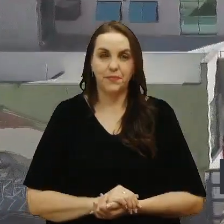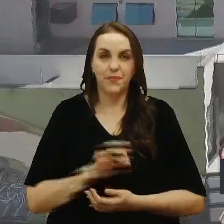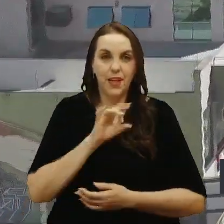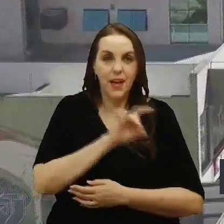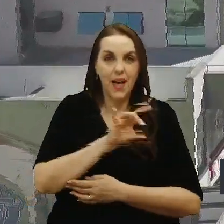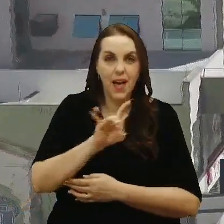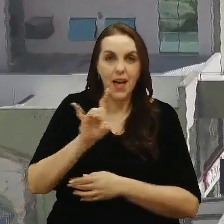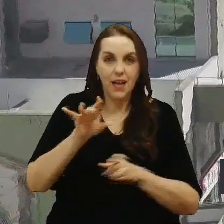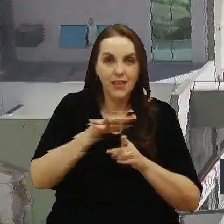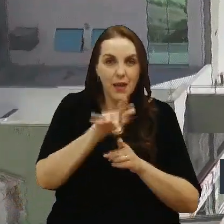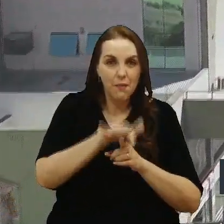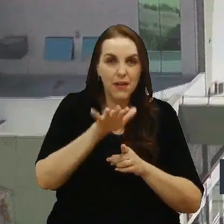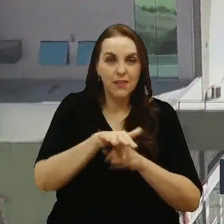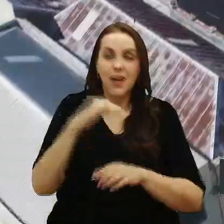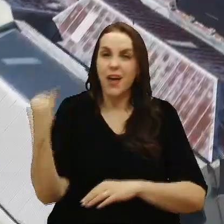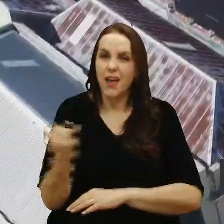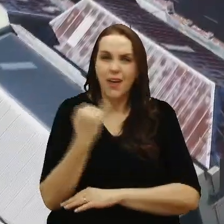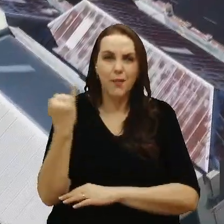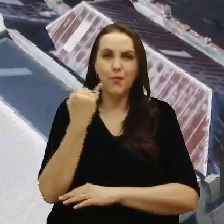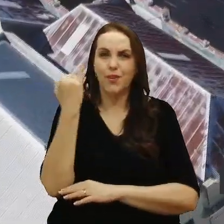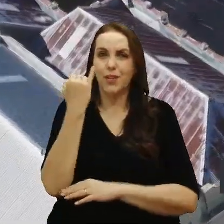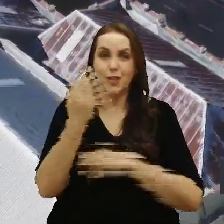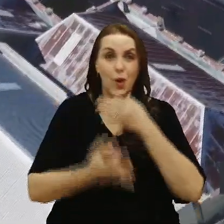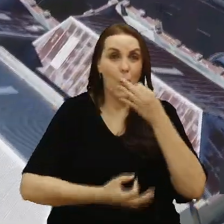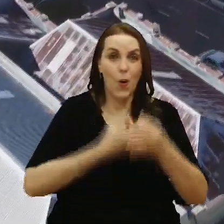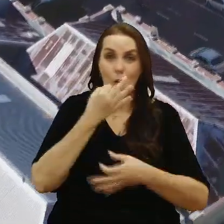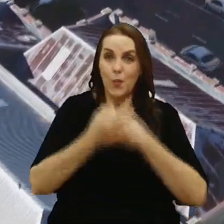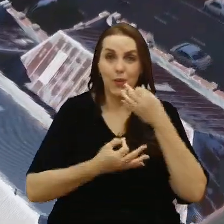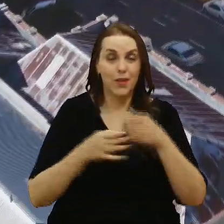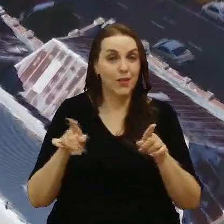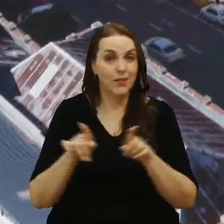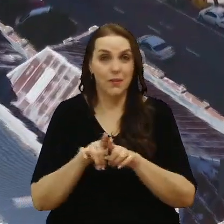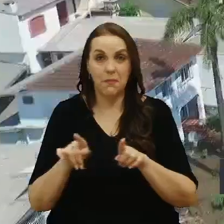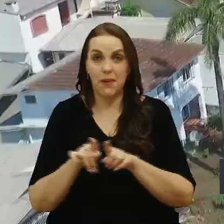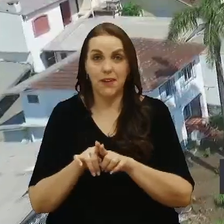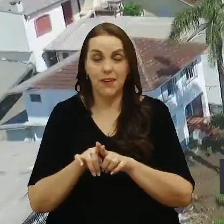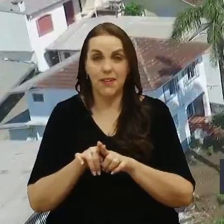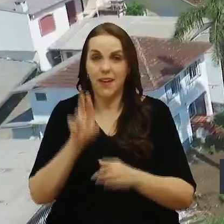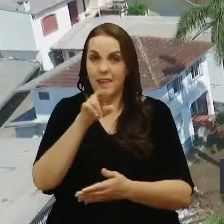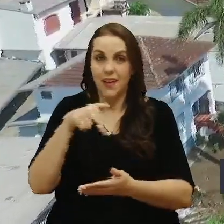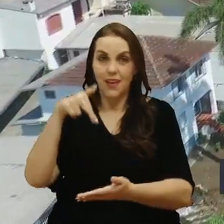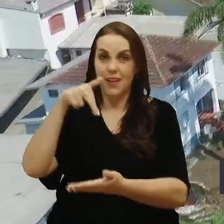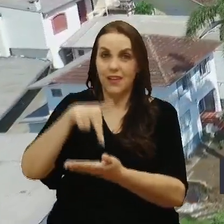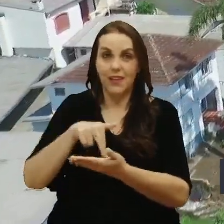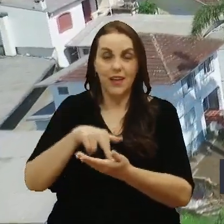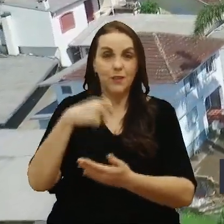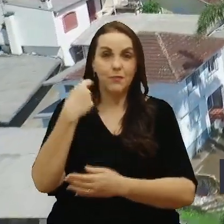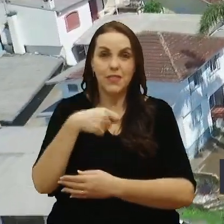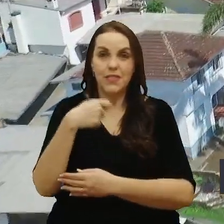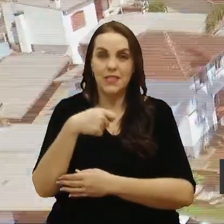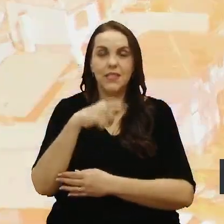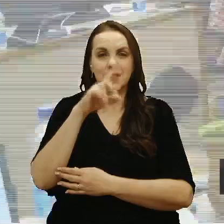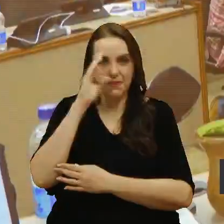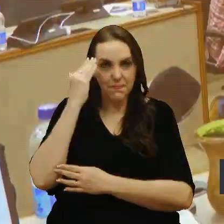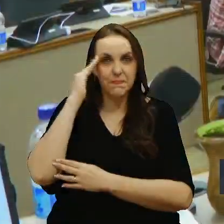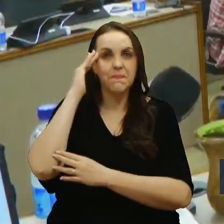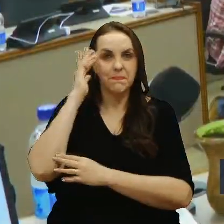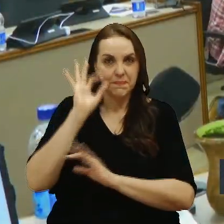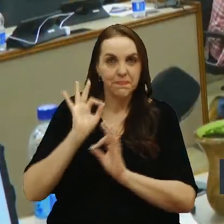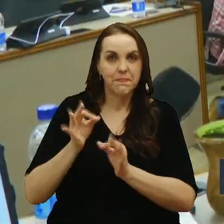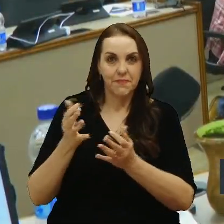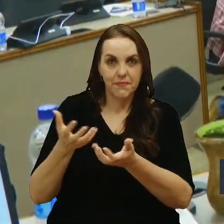Cada demanda importa, cada opinião conta muito e cada realidade precisa ser considerada.